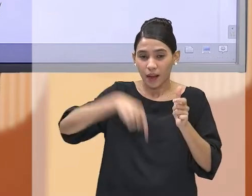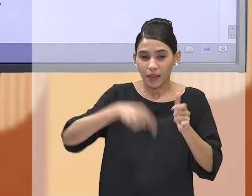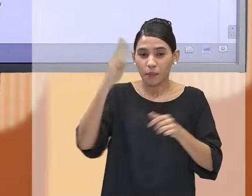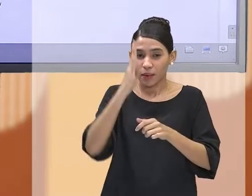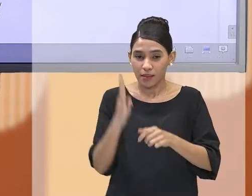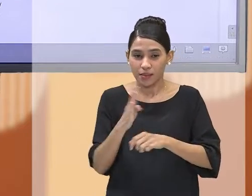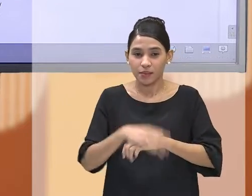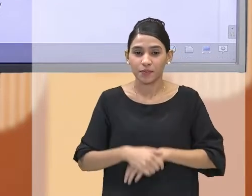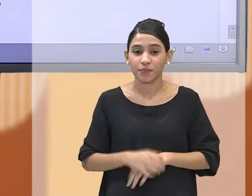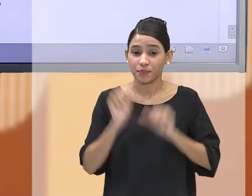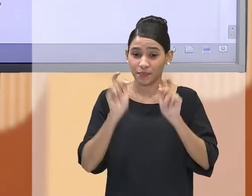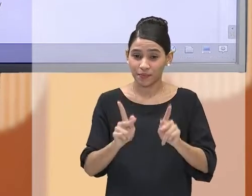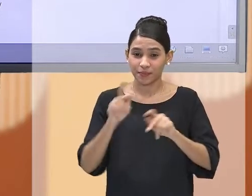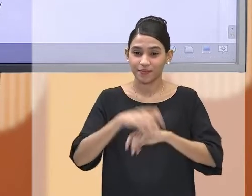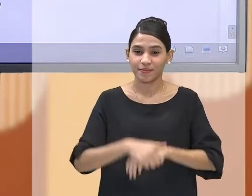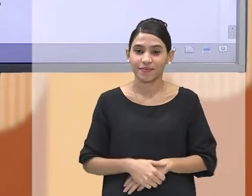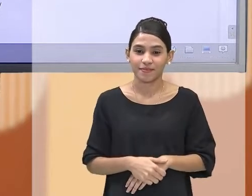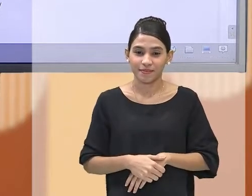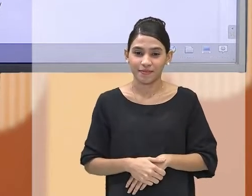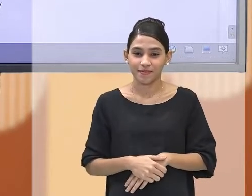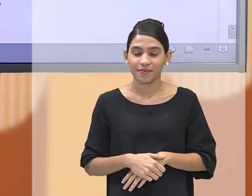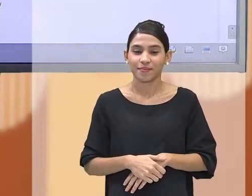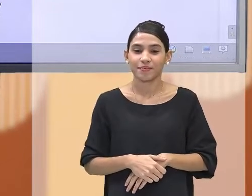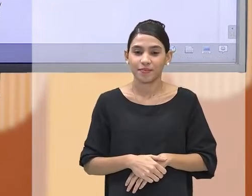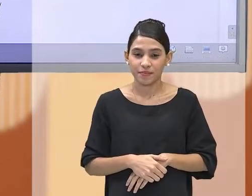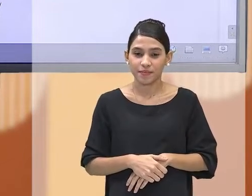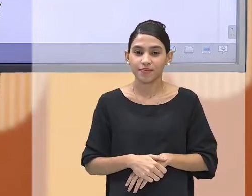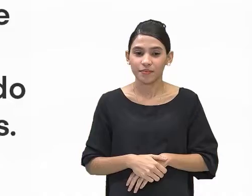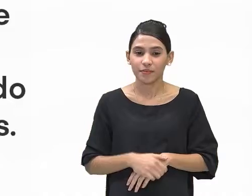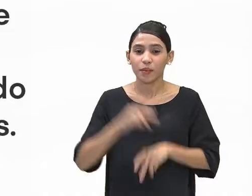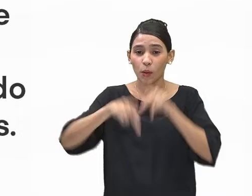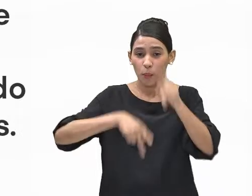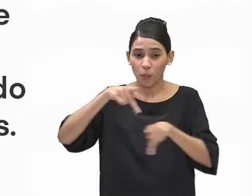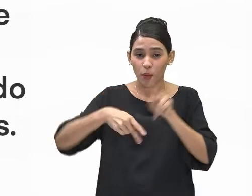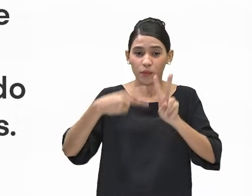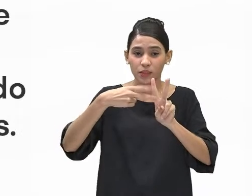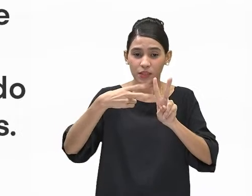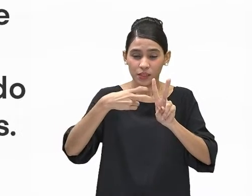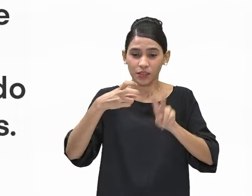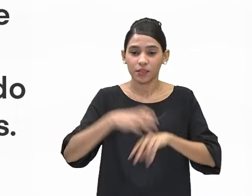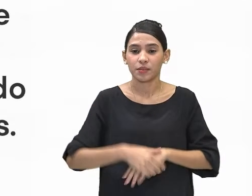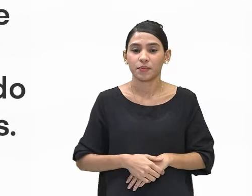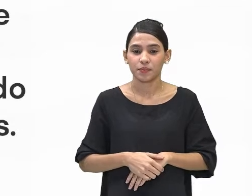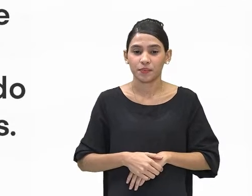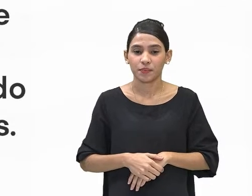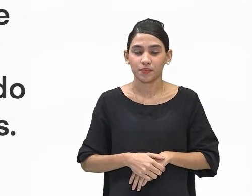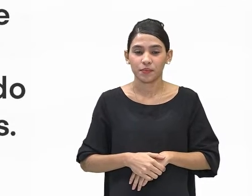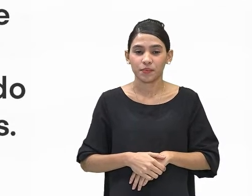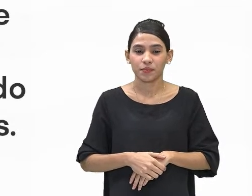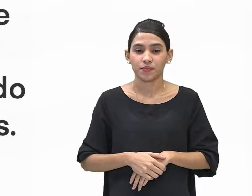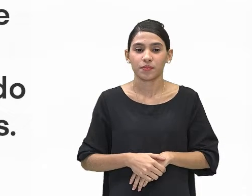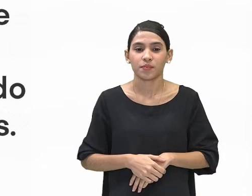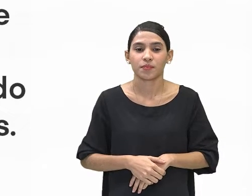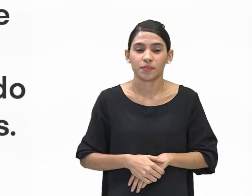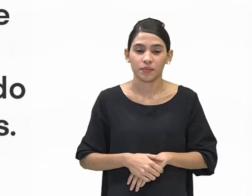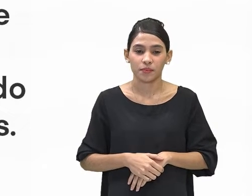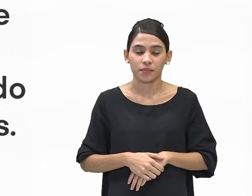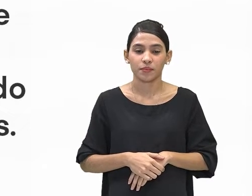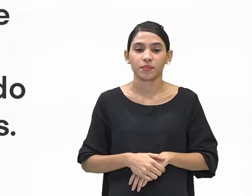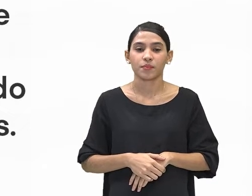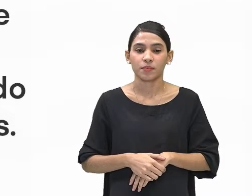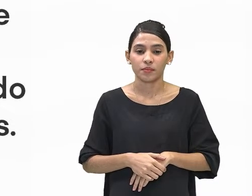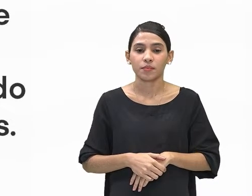território. Ok? E a gente verifica agora os povos indígenas, que são os nossos povos originários. Então, olha só,